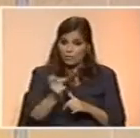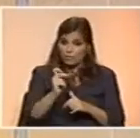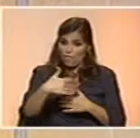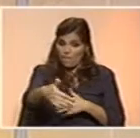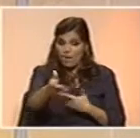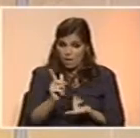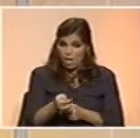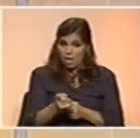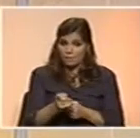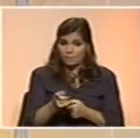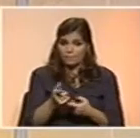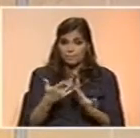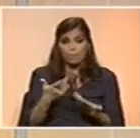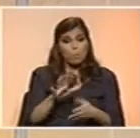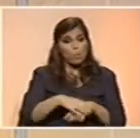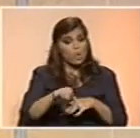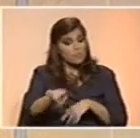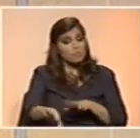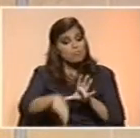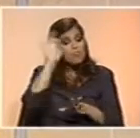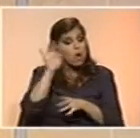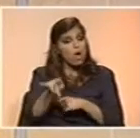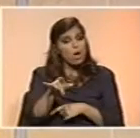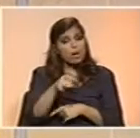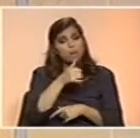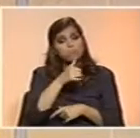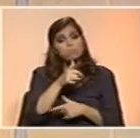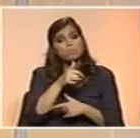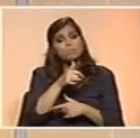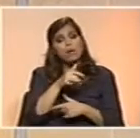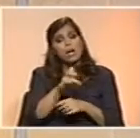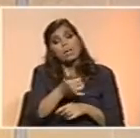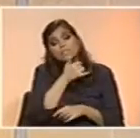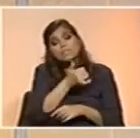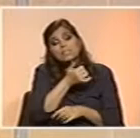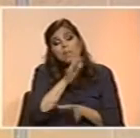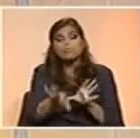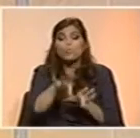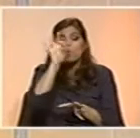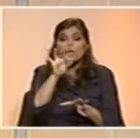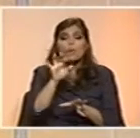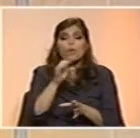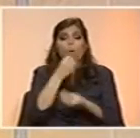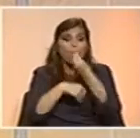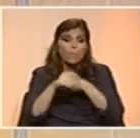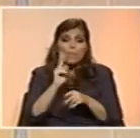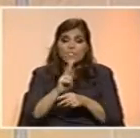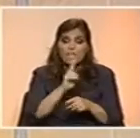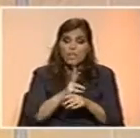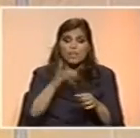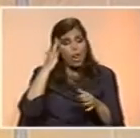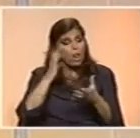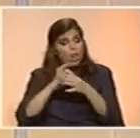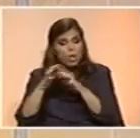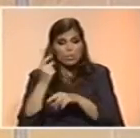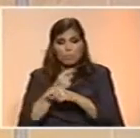por isso a questão da opção também por uma dieta vegetariana faz todo sentido, porque reduz para